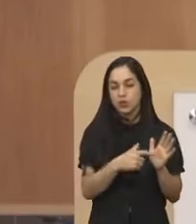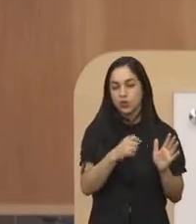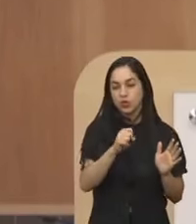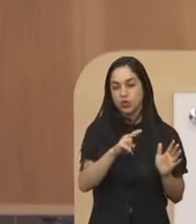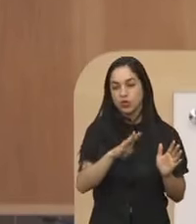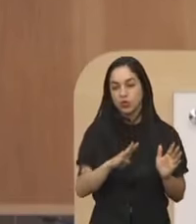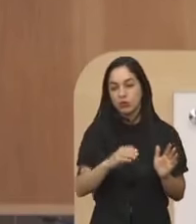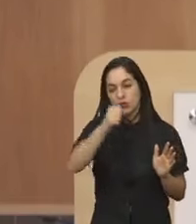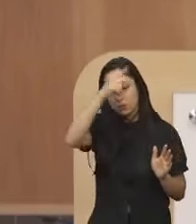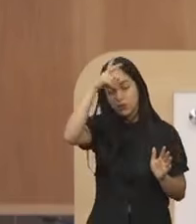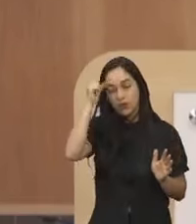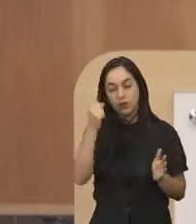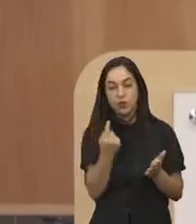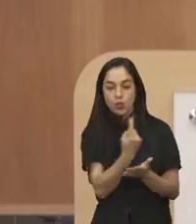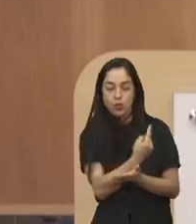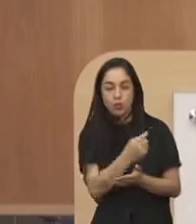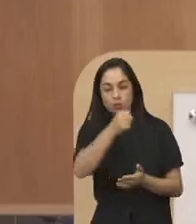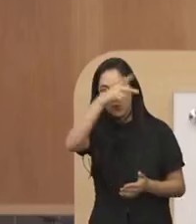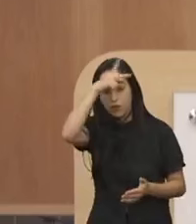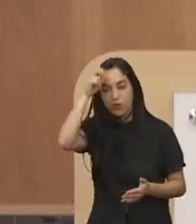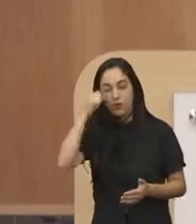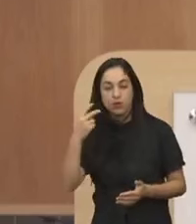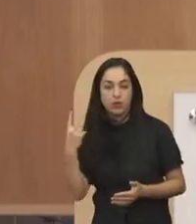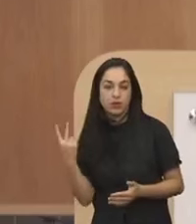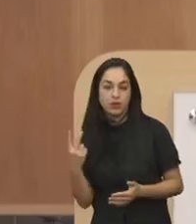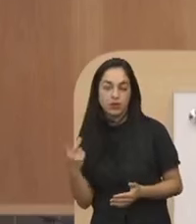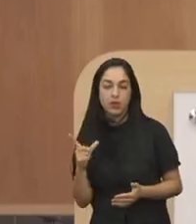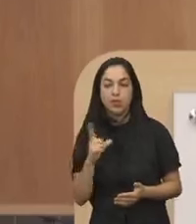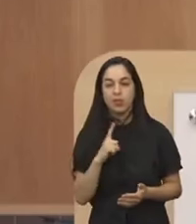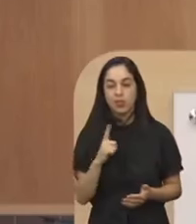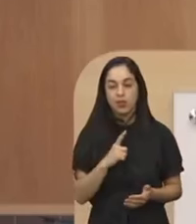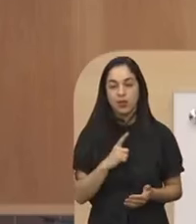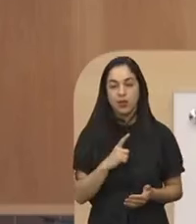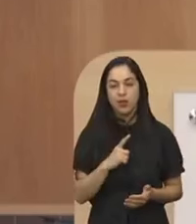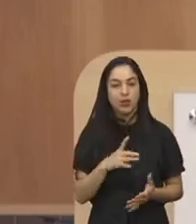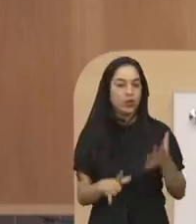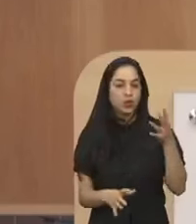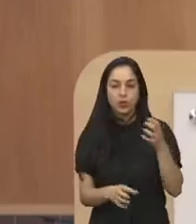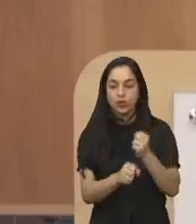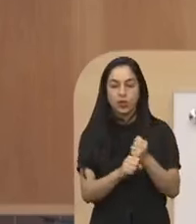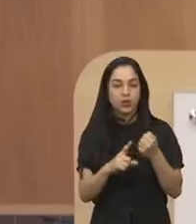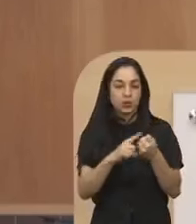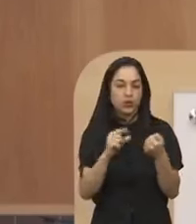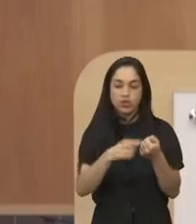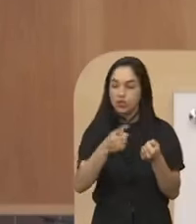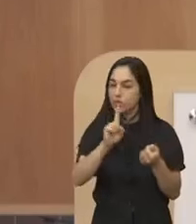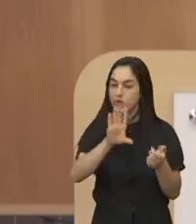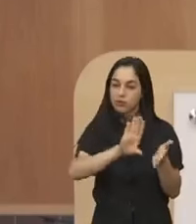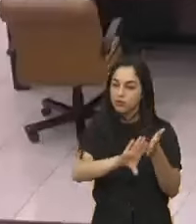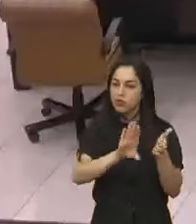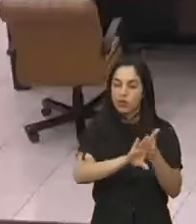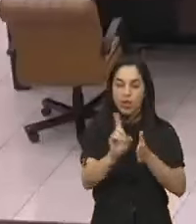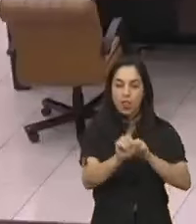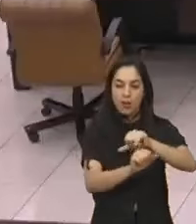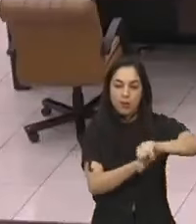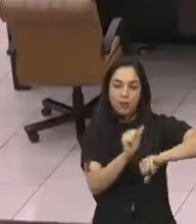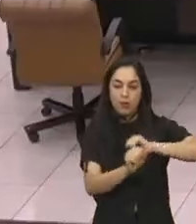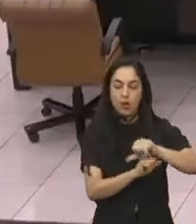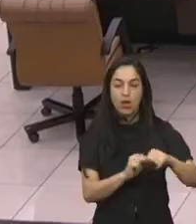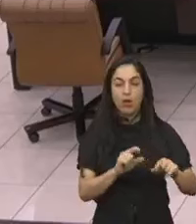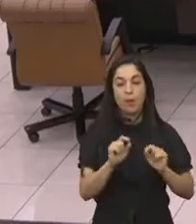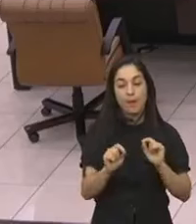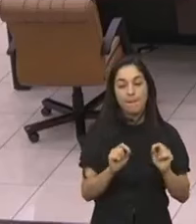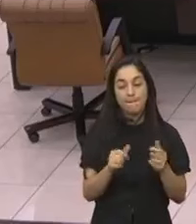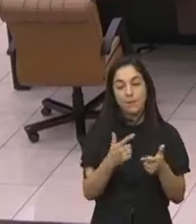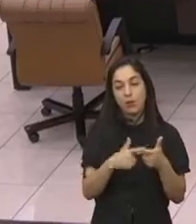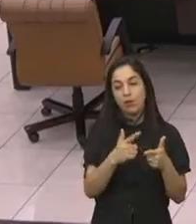a subprefeitura 2, que é do Geraldo Scavone, você ainda tem o sentido completo do artigo. Você não tira o sentido do artigo. O grande problema é o artigo 5º,